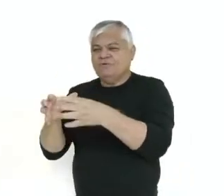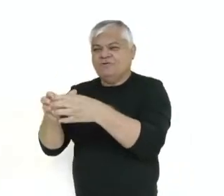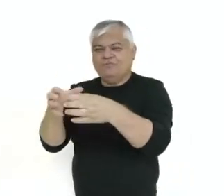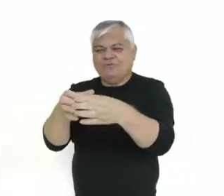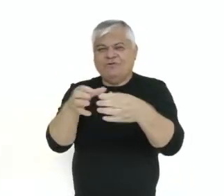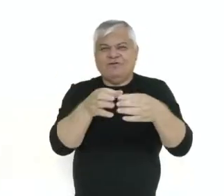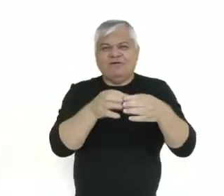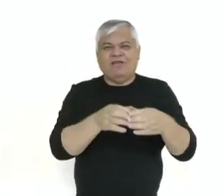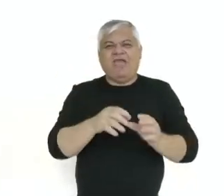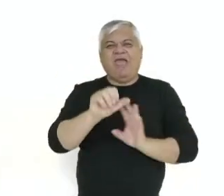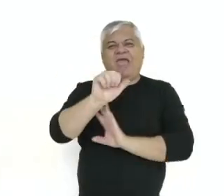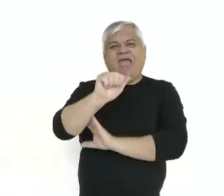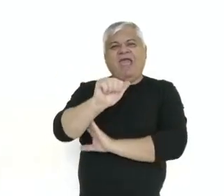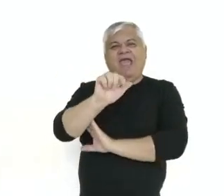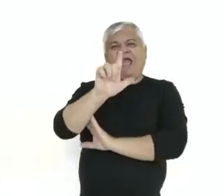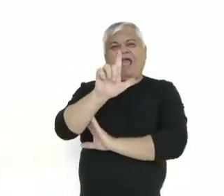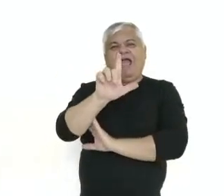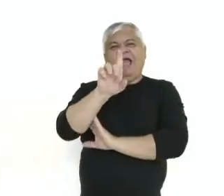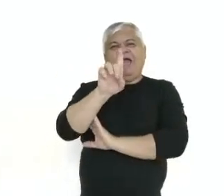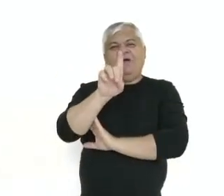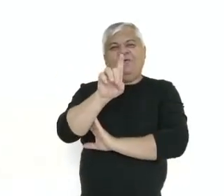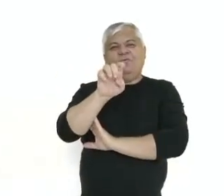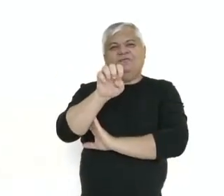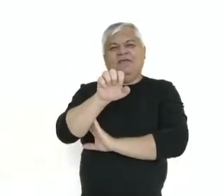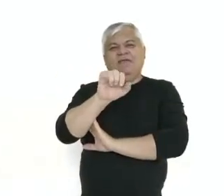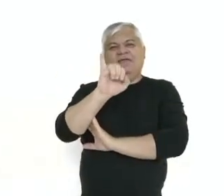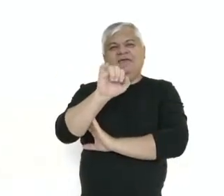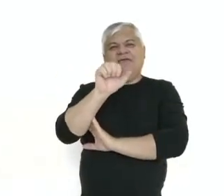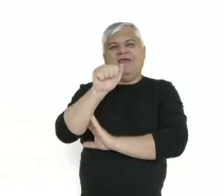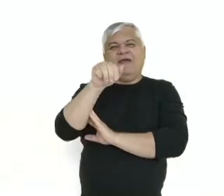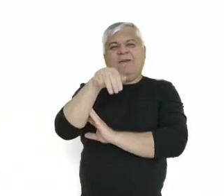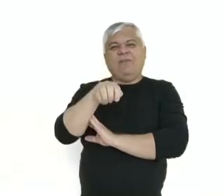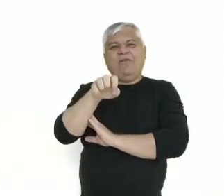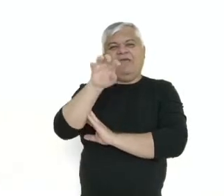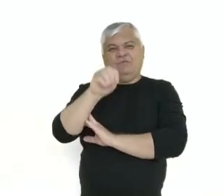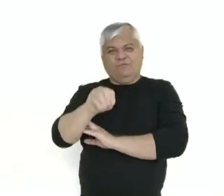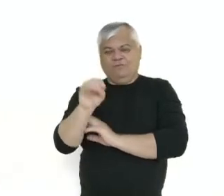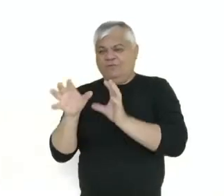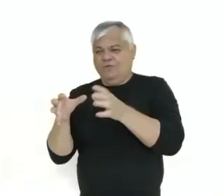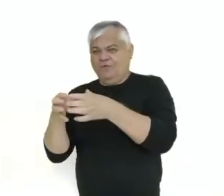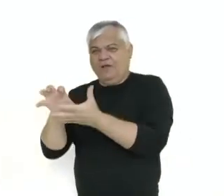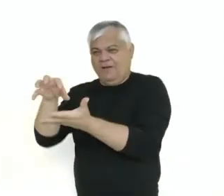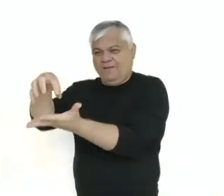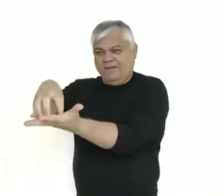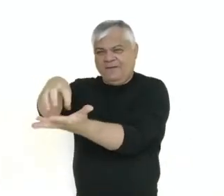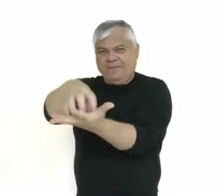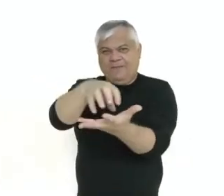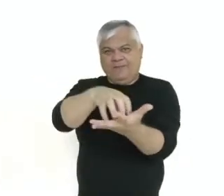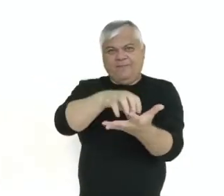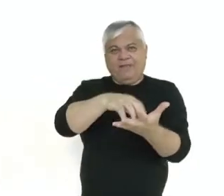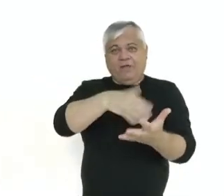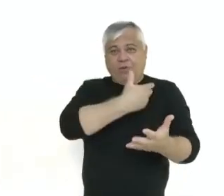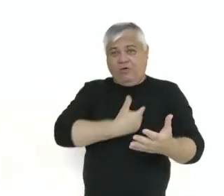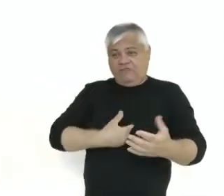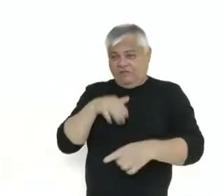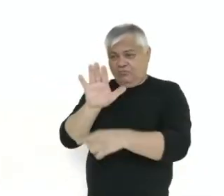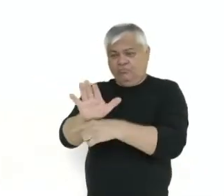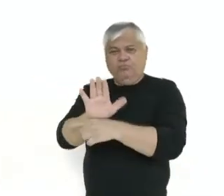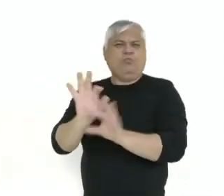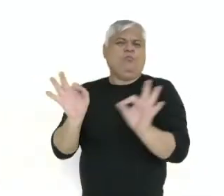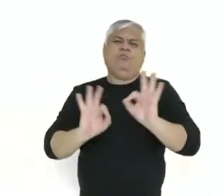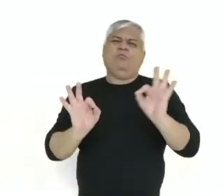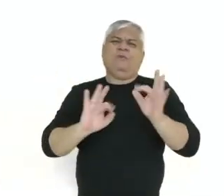esses aldeamentos, né? Esses aldeamentos, eles tinham pouca assistência governamental. Algumas de suas